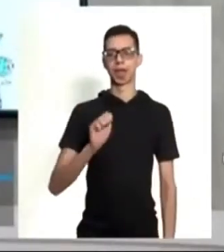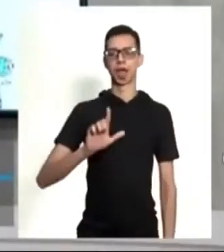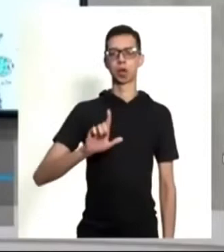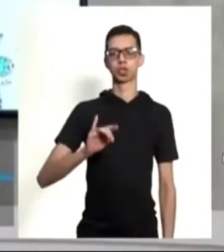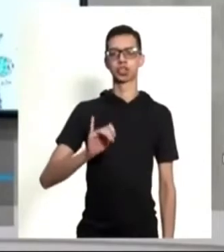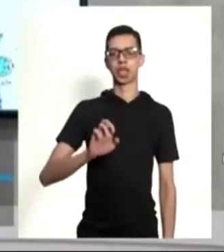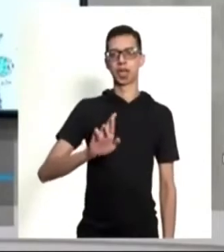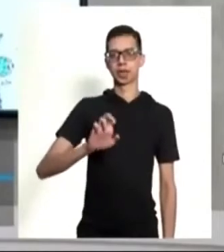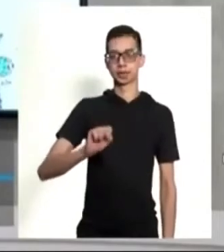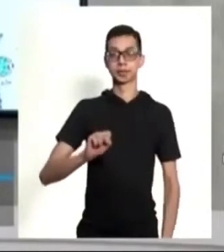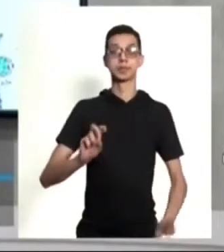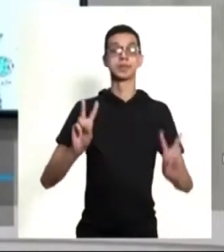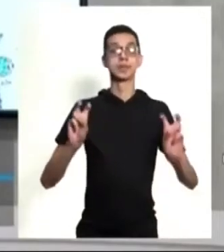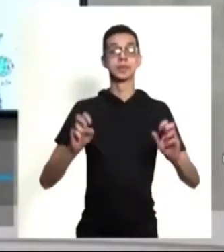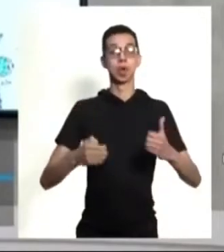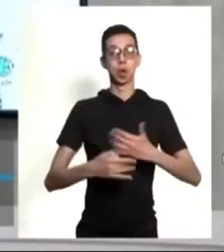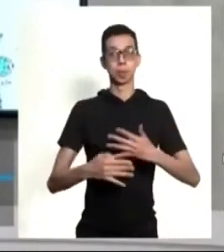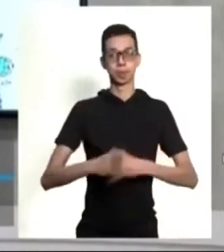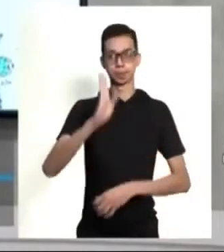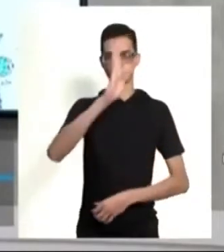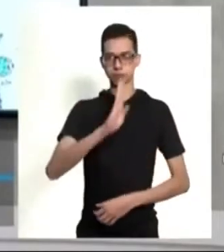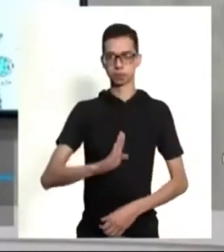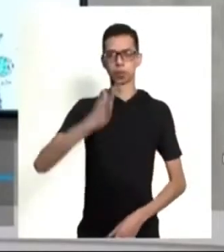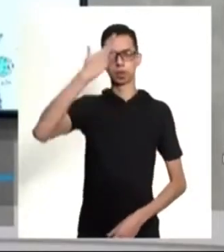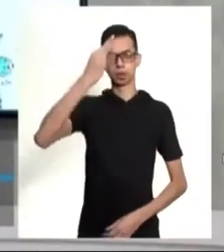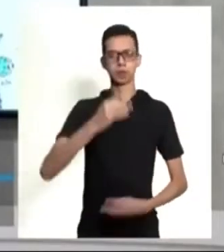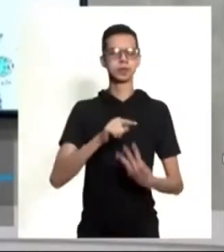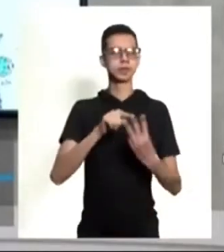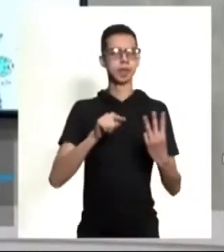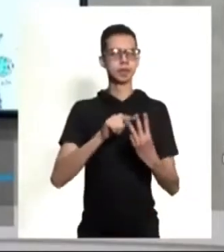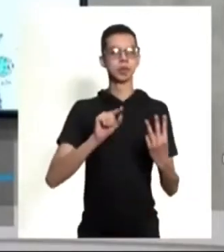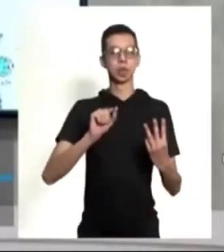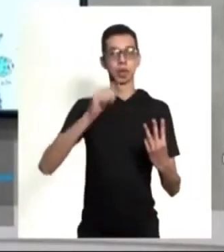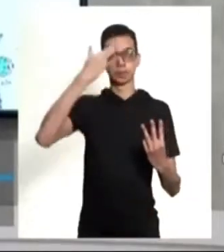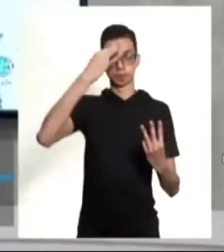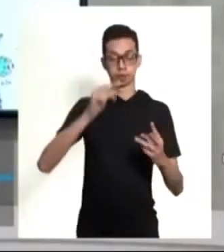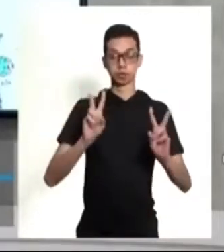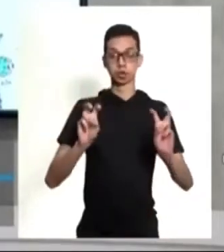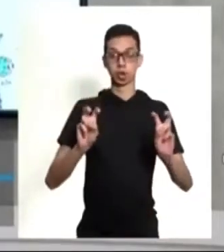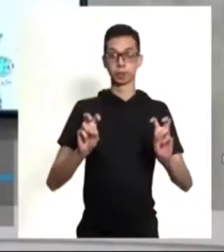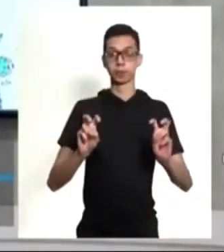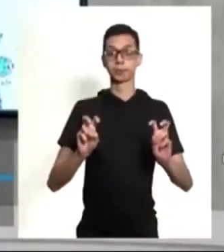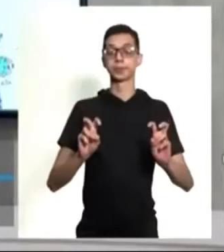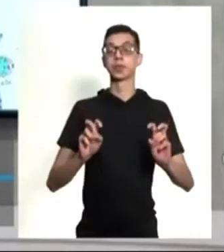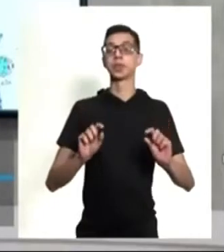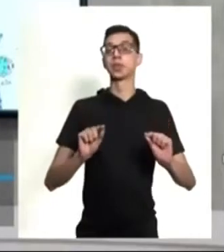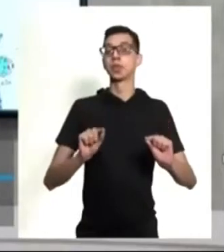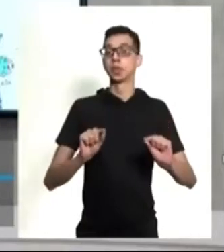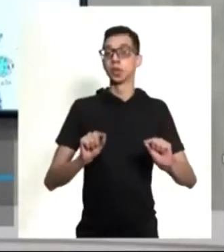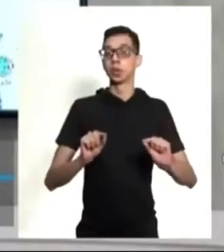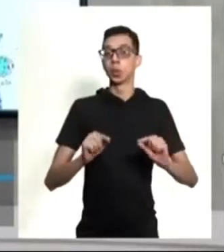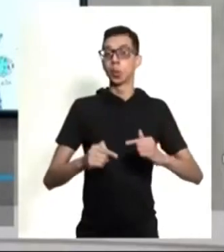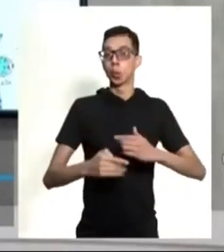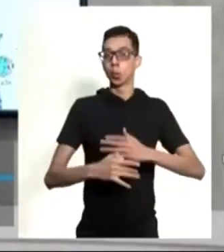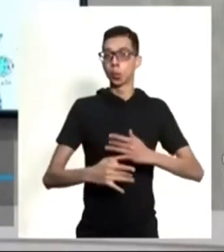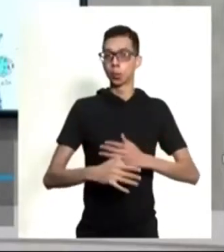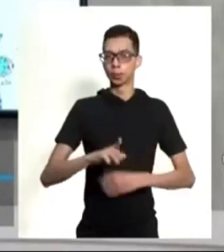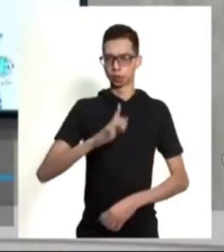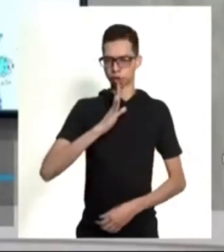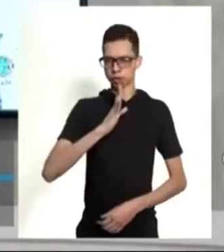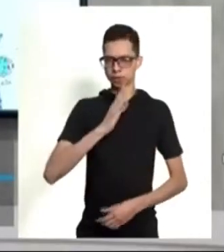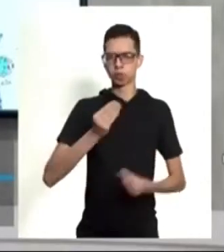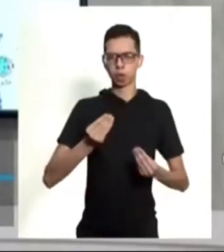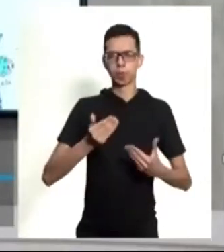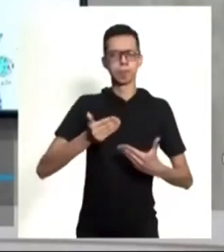brasileira. A gente vai entender três coisas. A gente vai entender o processo de urbanização do Brasil. Você conhece o processo de urbanização do